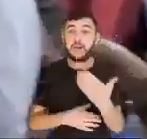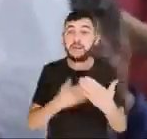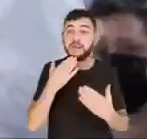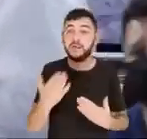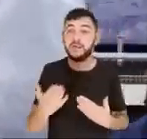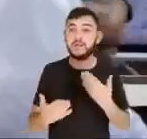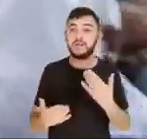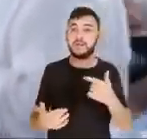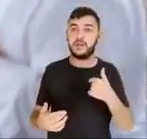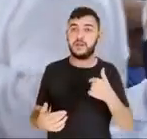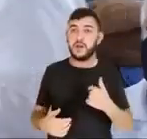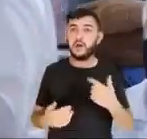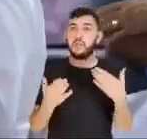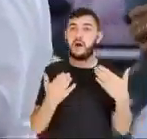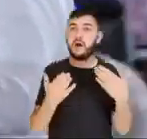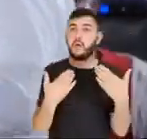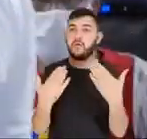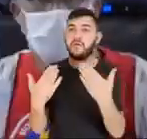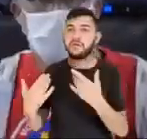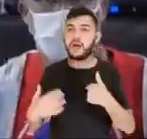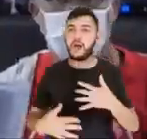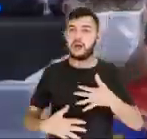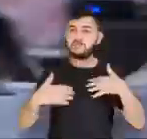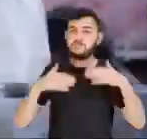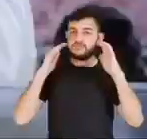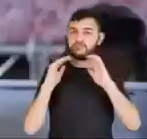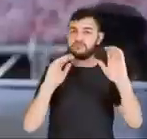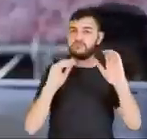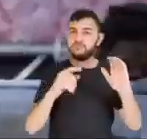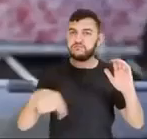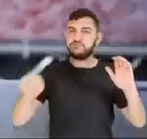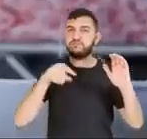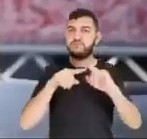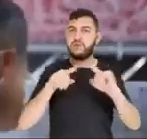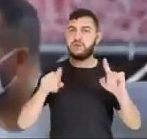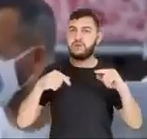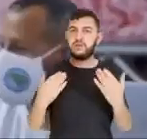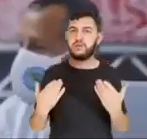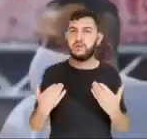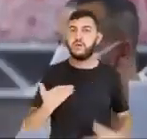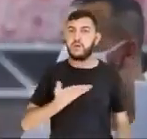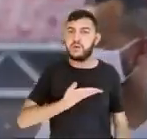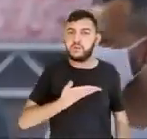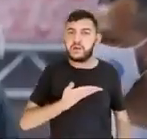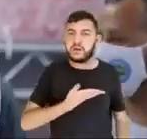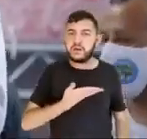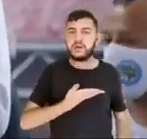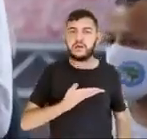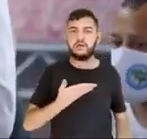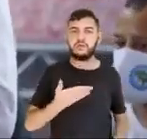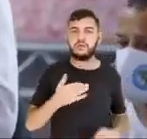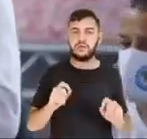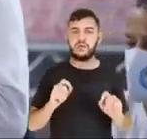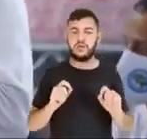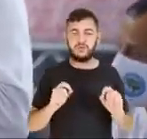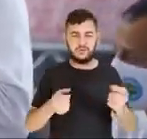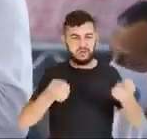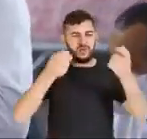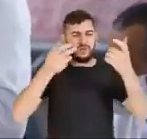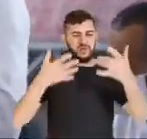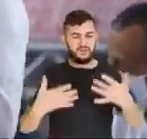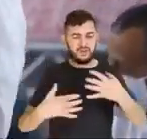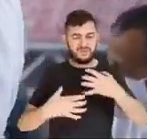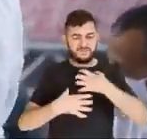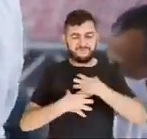honradez. Aqui, companheiros, eu ouvi uma das coisas mais importantes na minha vida.